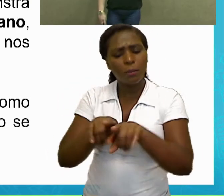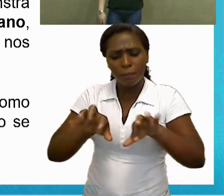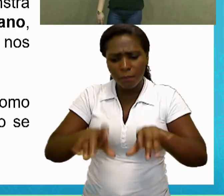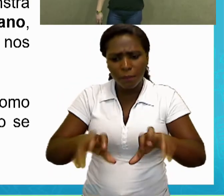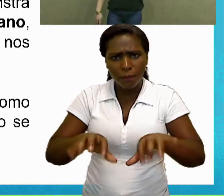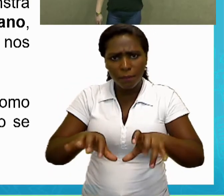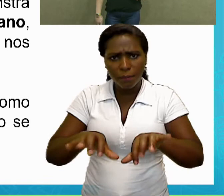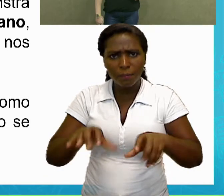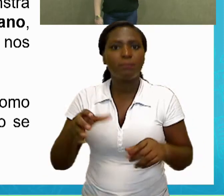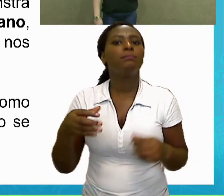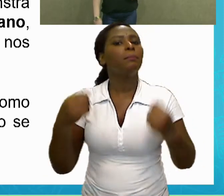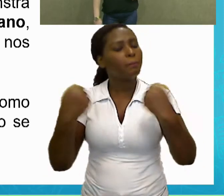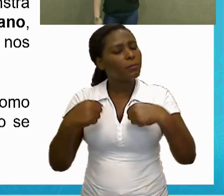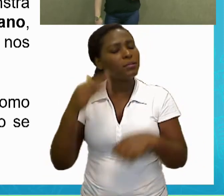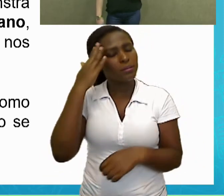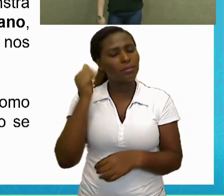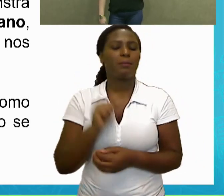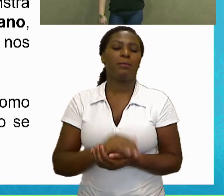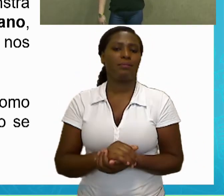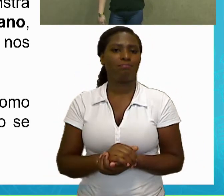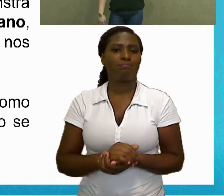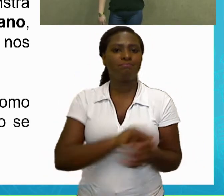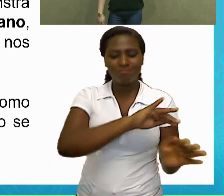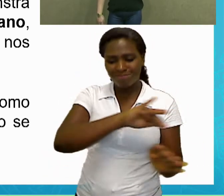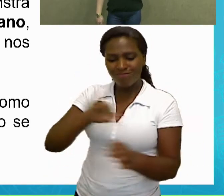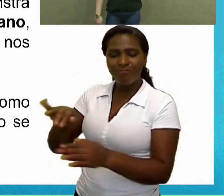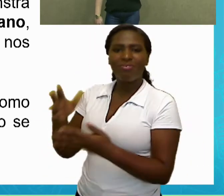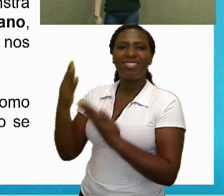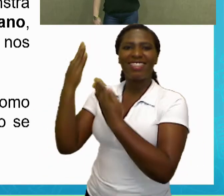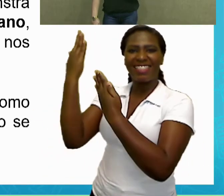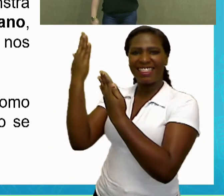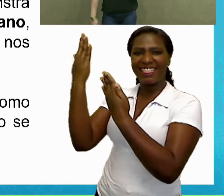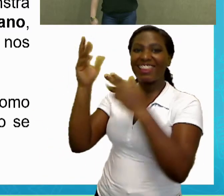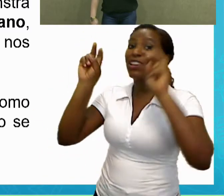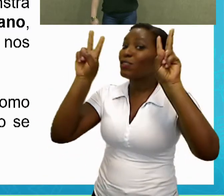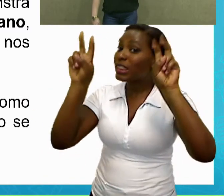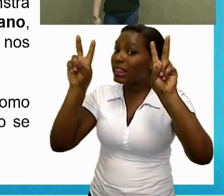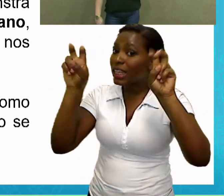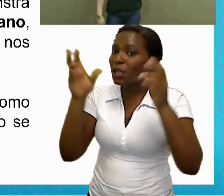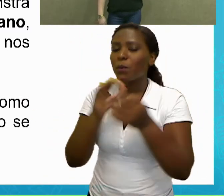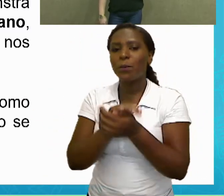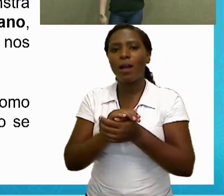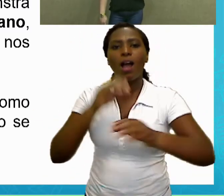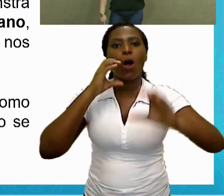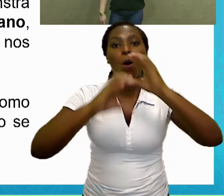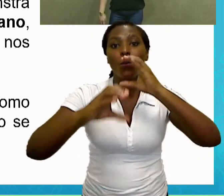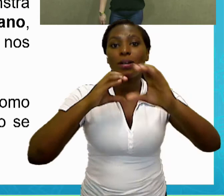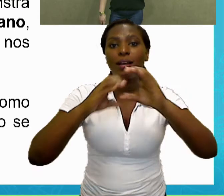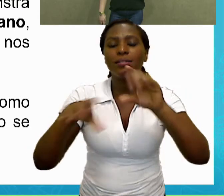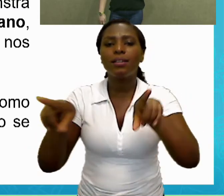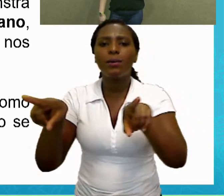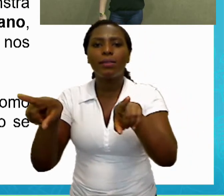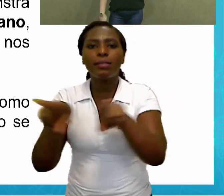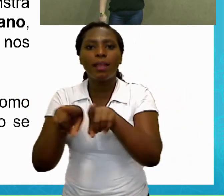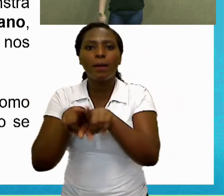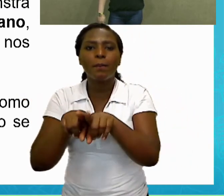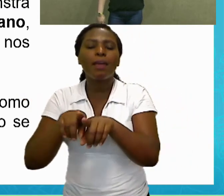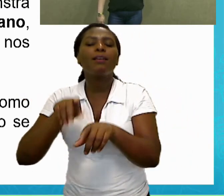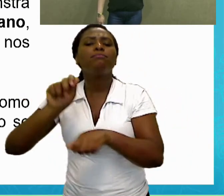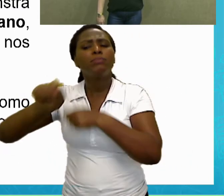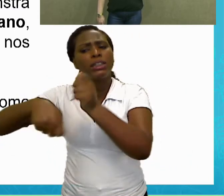Comunicação e fala. A comunicação é a principal base de convívio